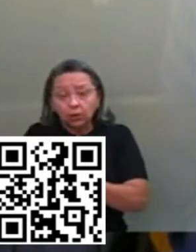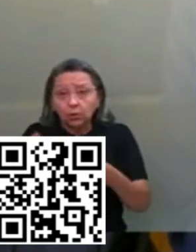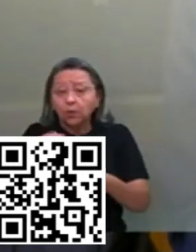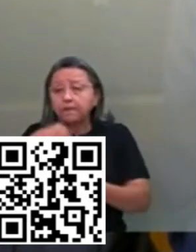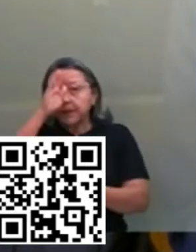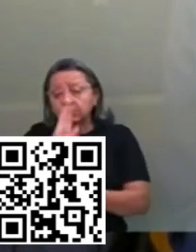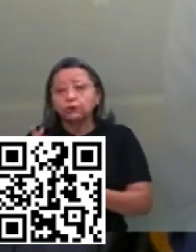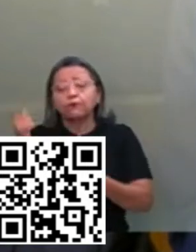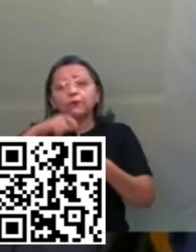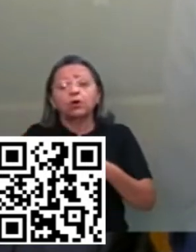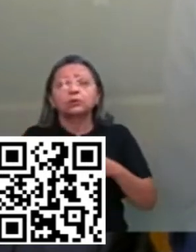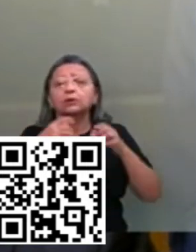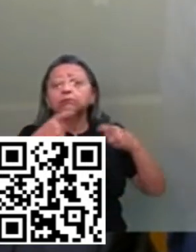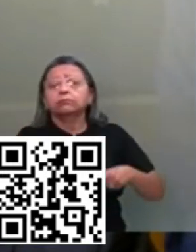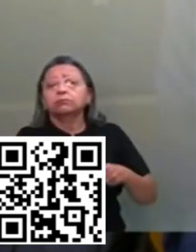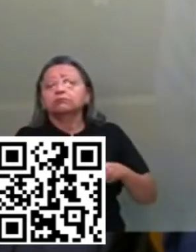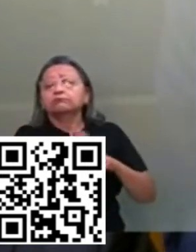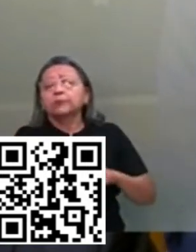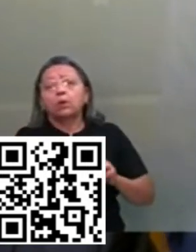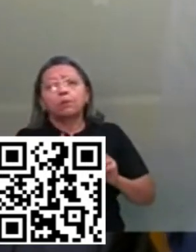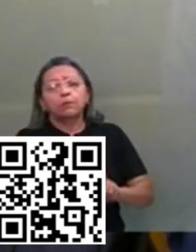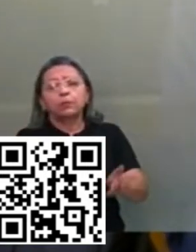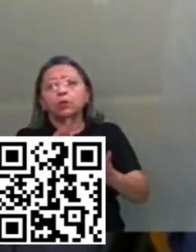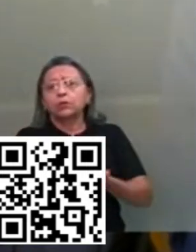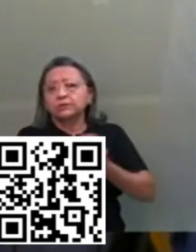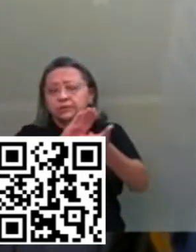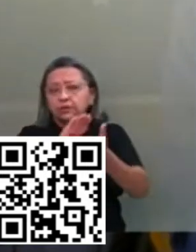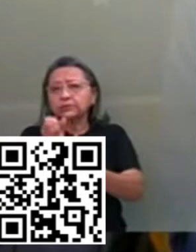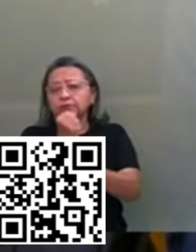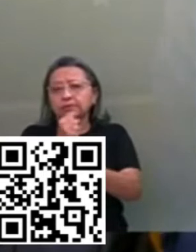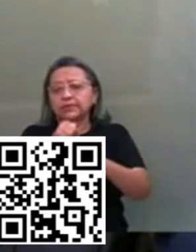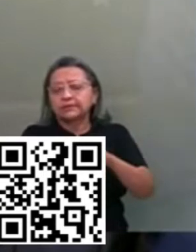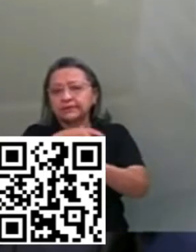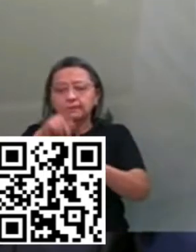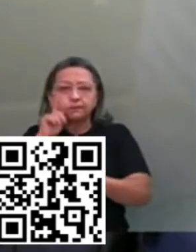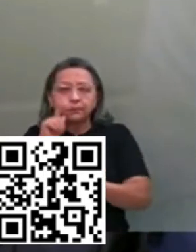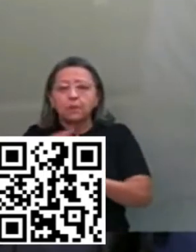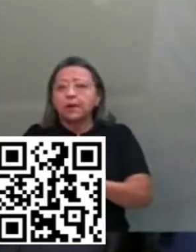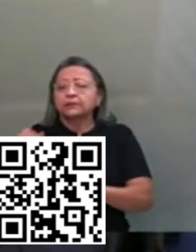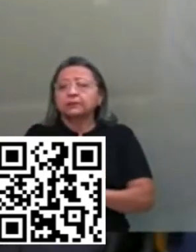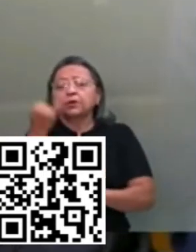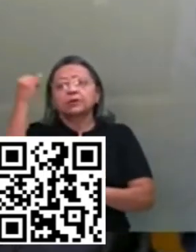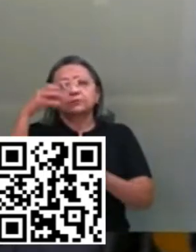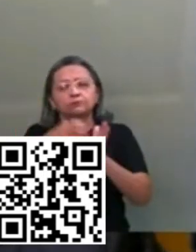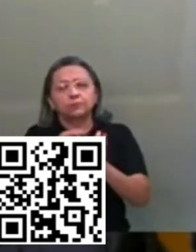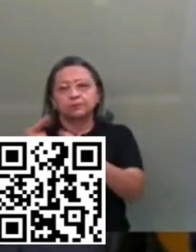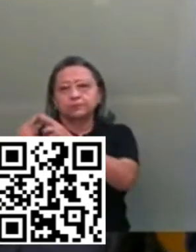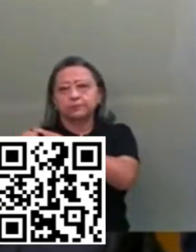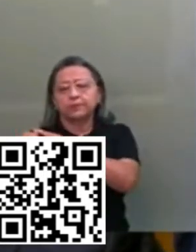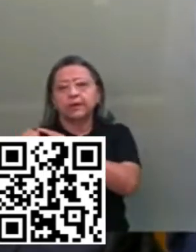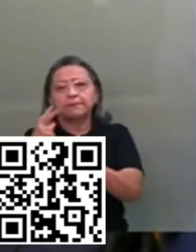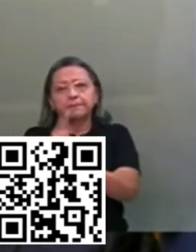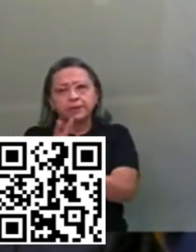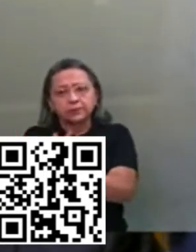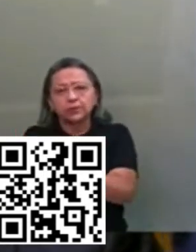ocupar assento não permanente no Conselho de Segurança das Nações Unidas, o mais importante órgão responsável pela manutenção